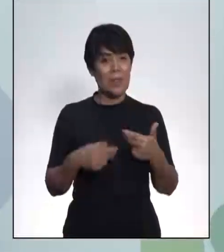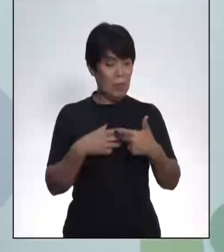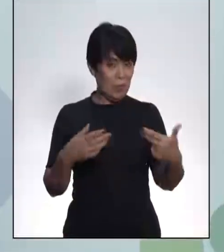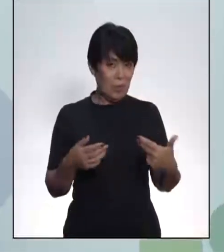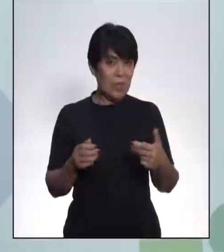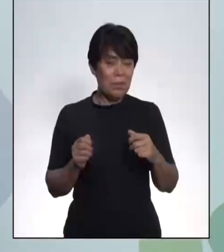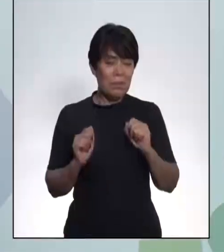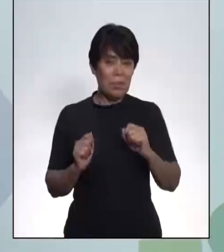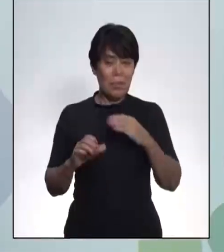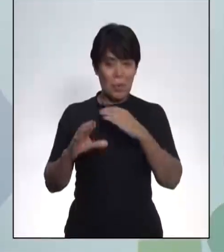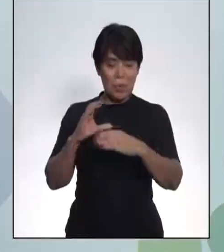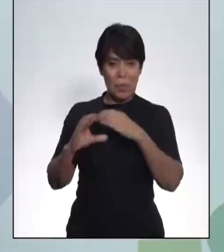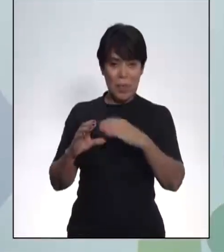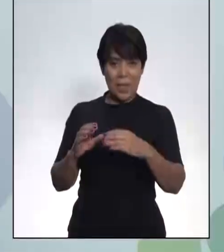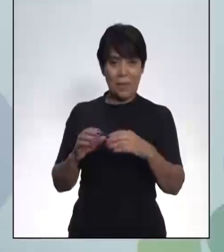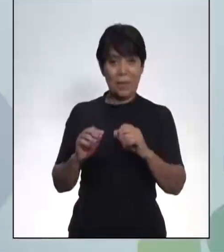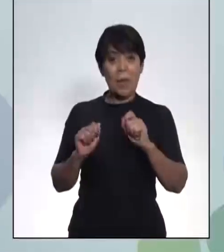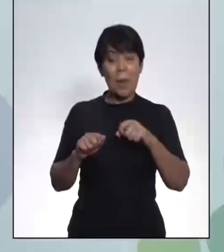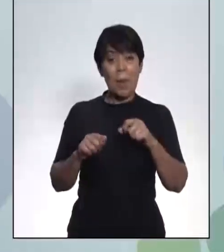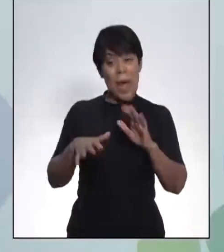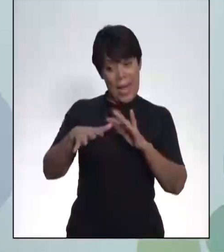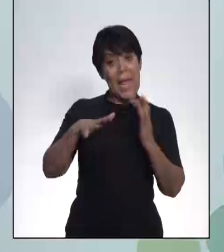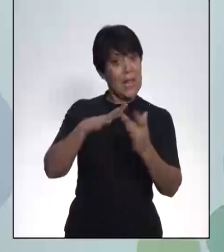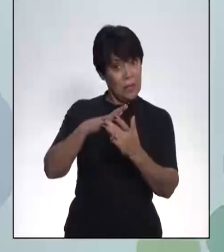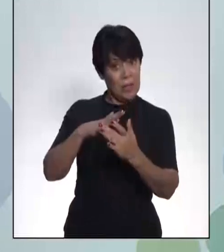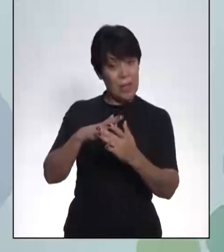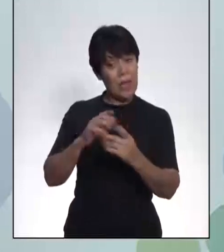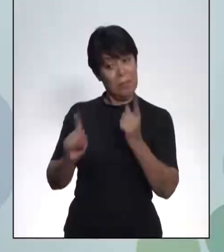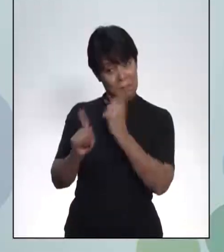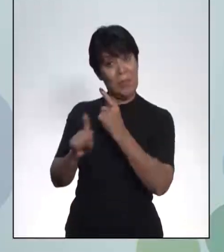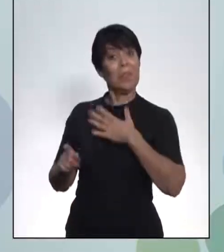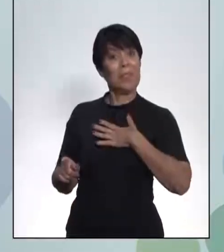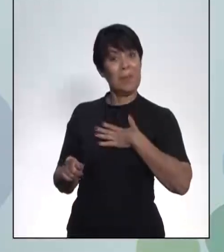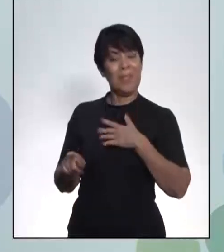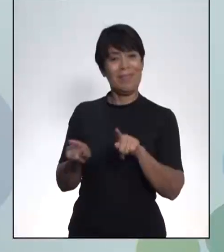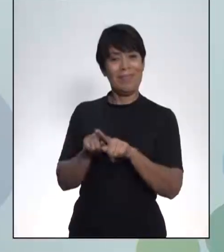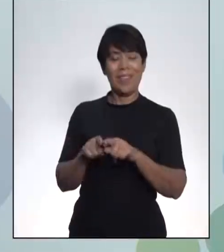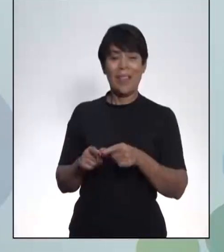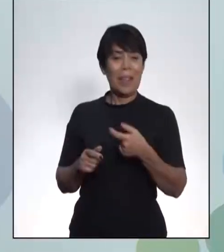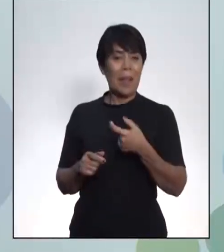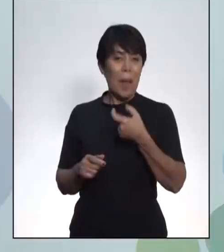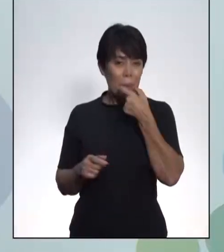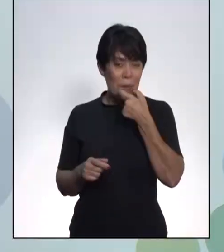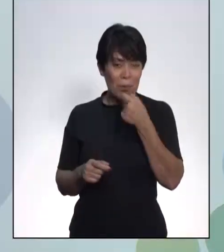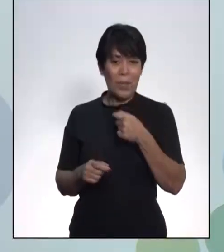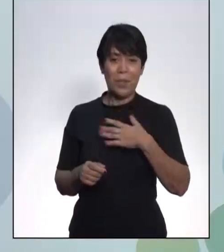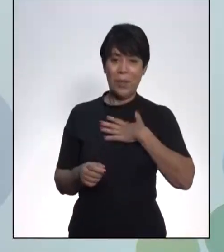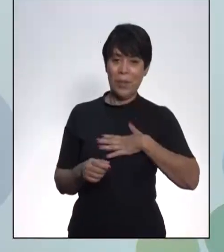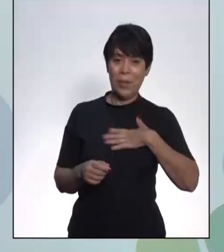vão poder comunicar aí quem... Pode me procurar nas redes sociais, tudo bem? Eu adoro biscoito, tá bom? Procura nas redes sociais,